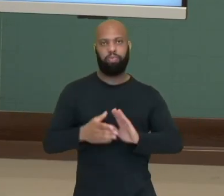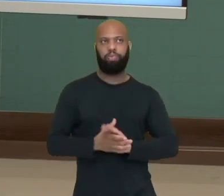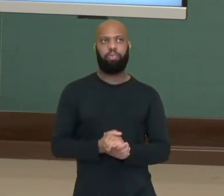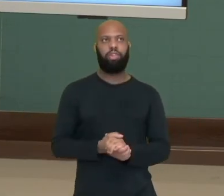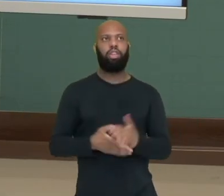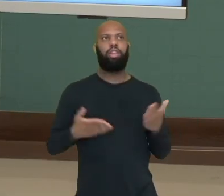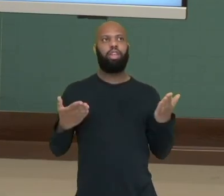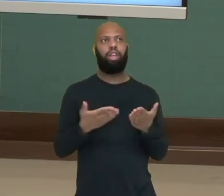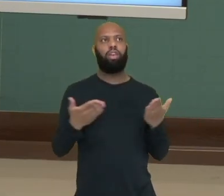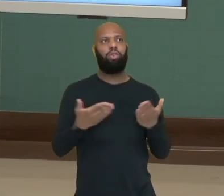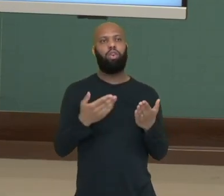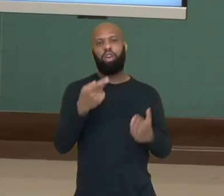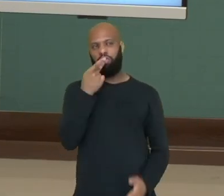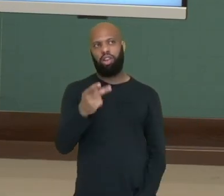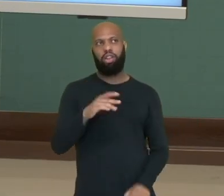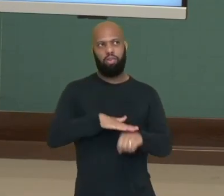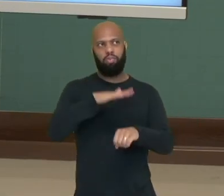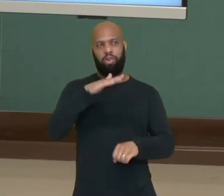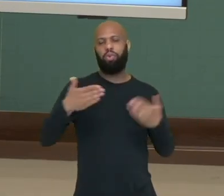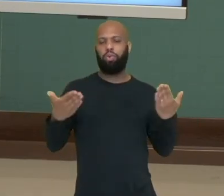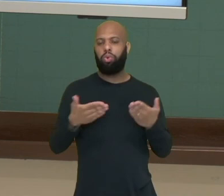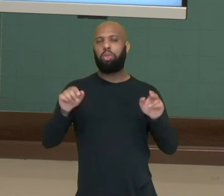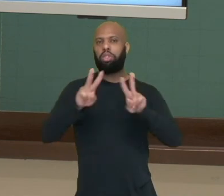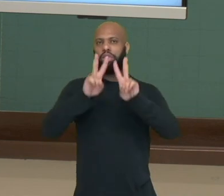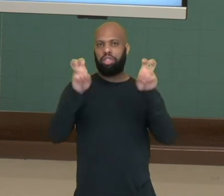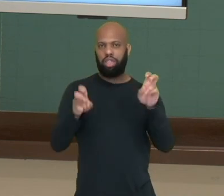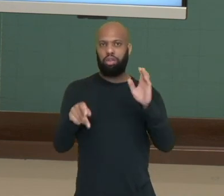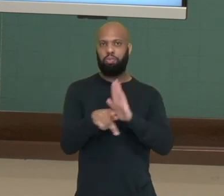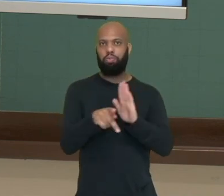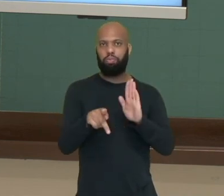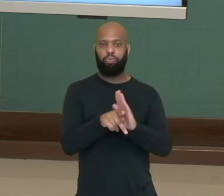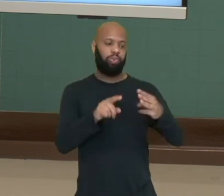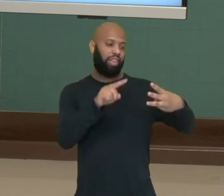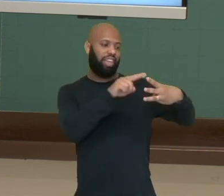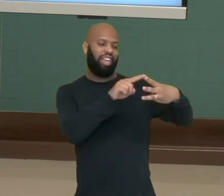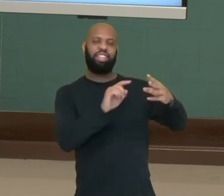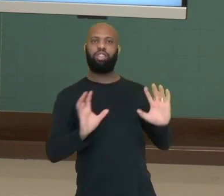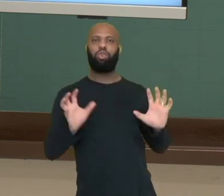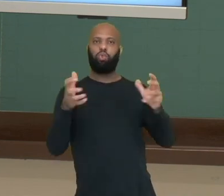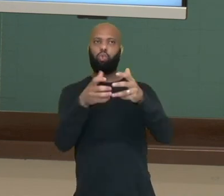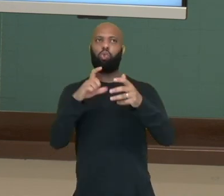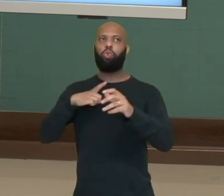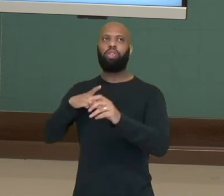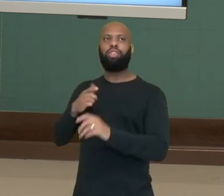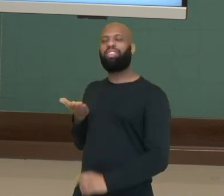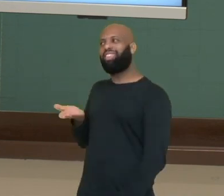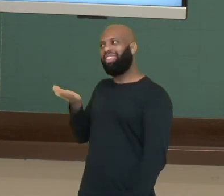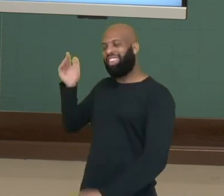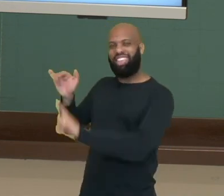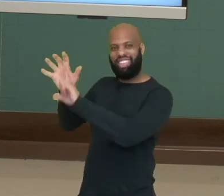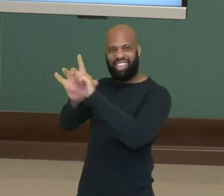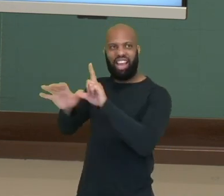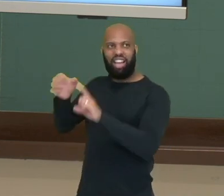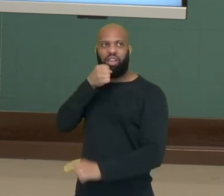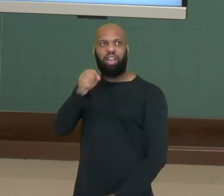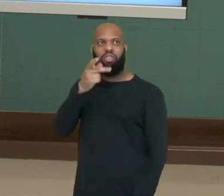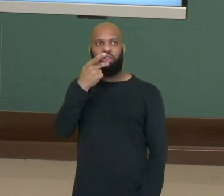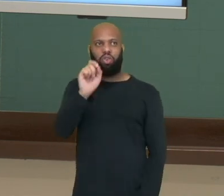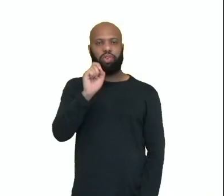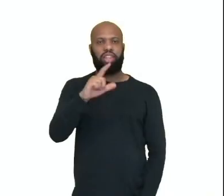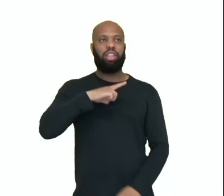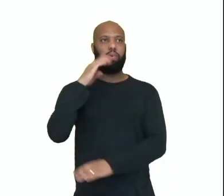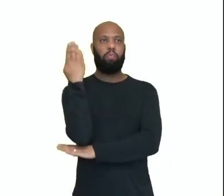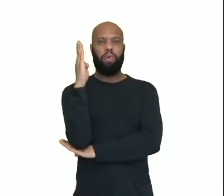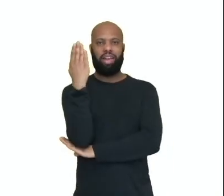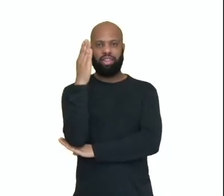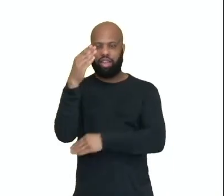E para a gente falar um pouquinho na aula de hoje sobre óxidos, eu trouxe uma reportagem para vocês que o título é o seguinte: Madeira transparente